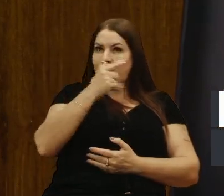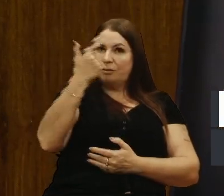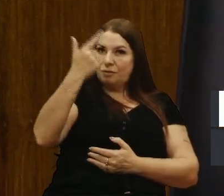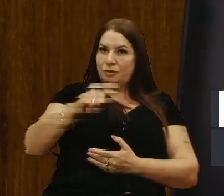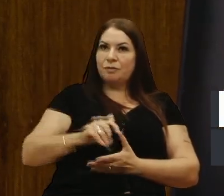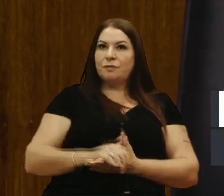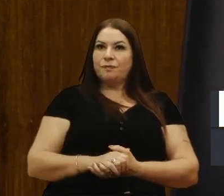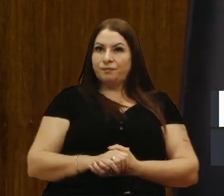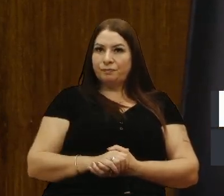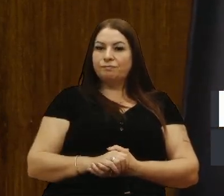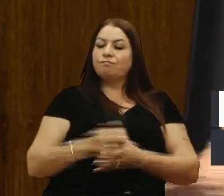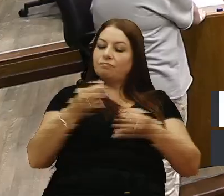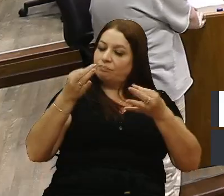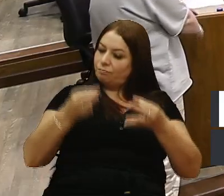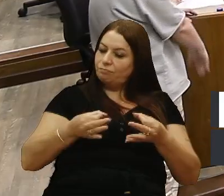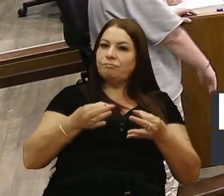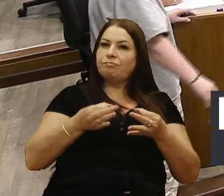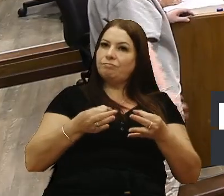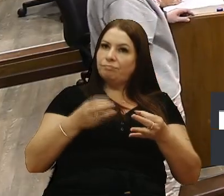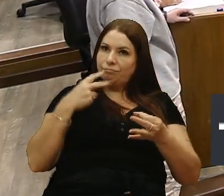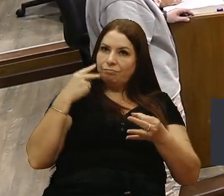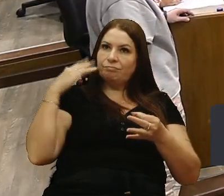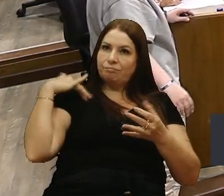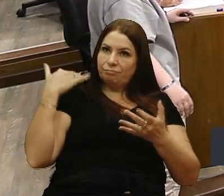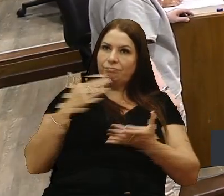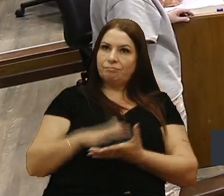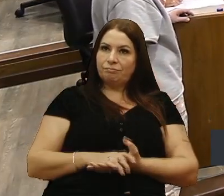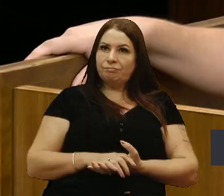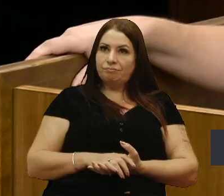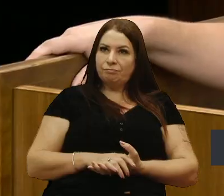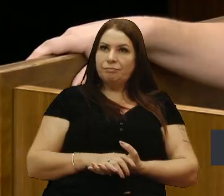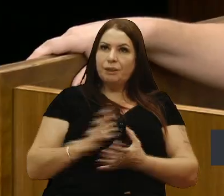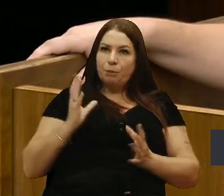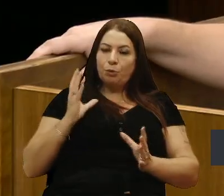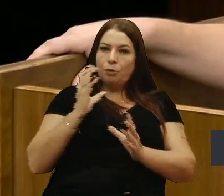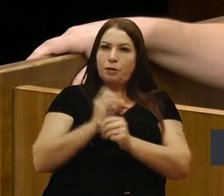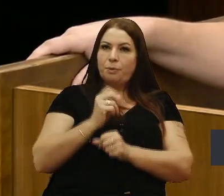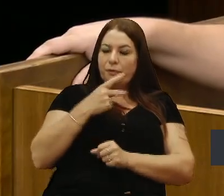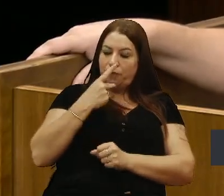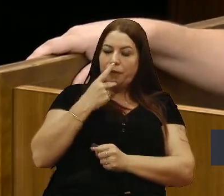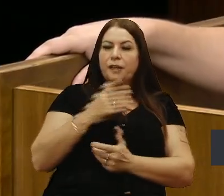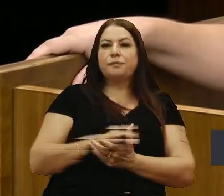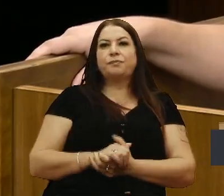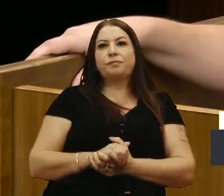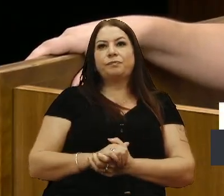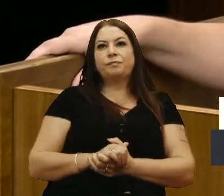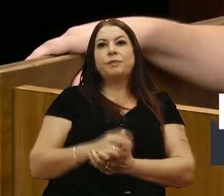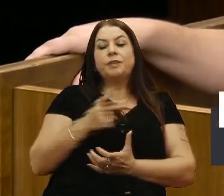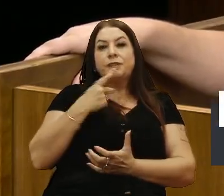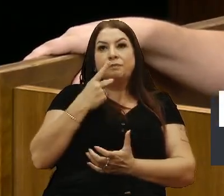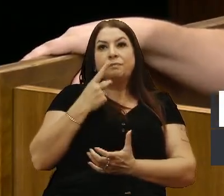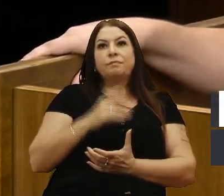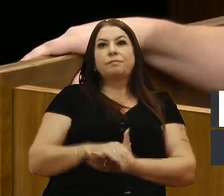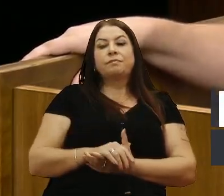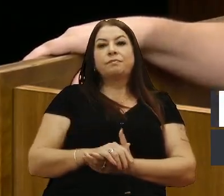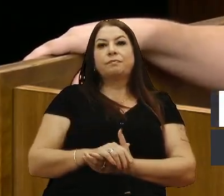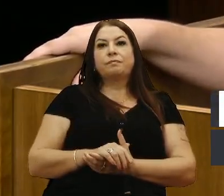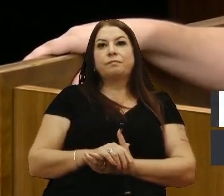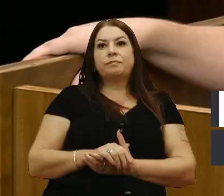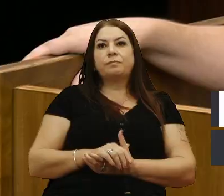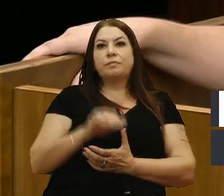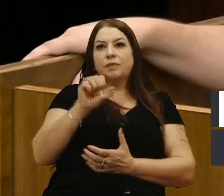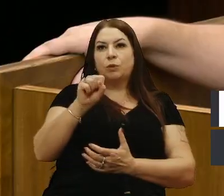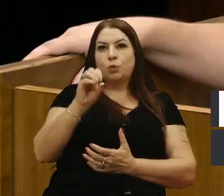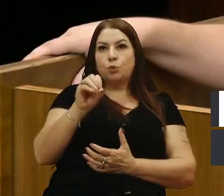vez. Com toda certeza, né, vereadora Andressa? Para concluir a minha fala, então, eu quero falar da questão do